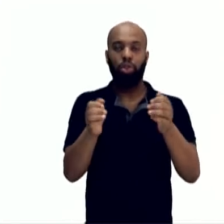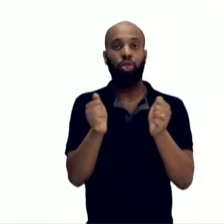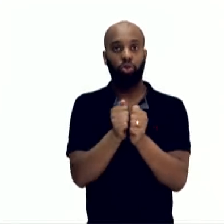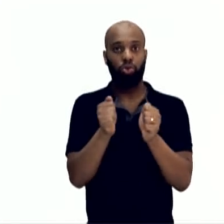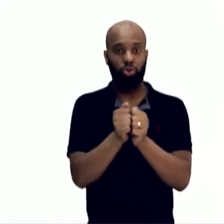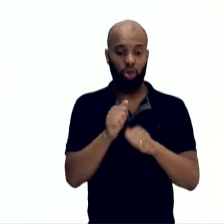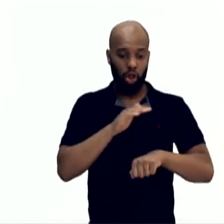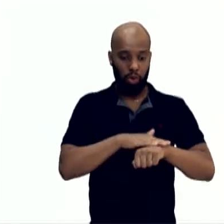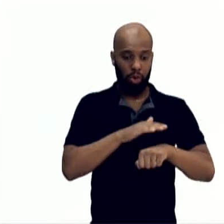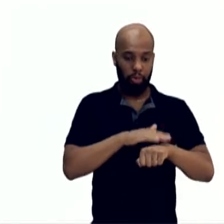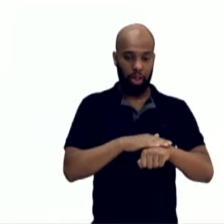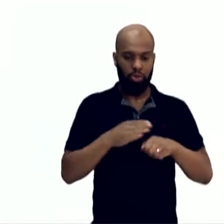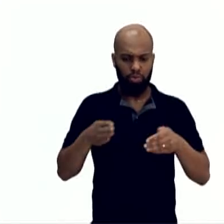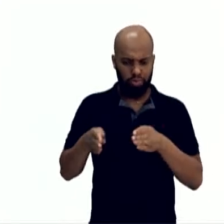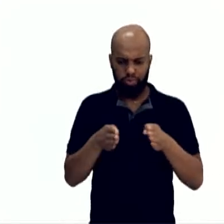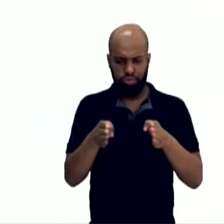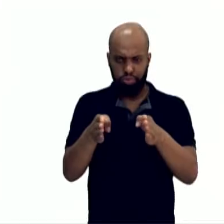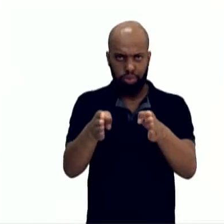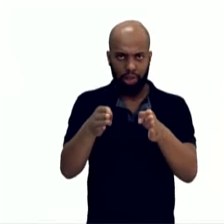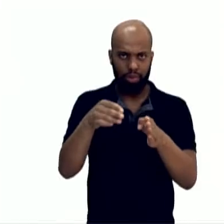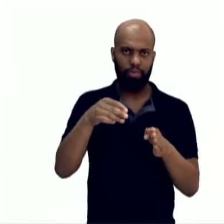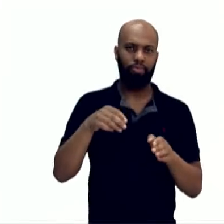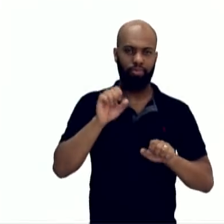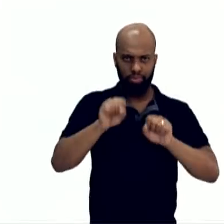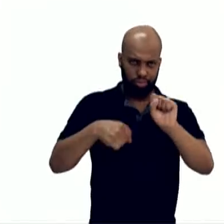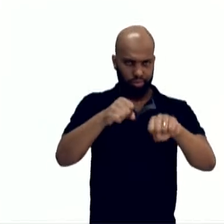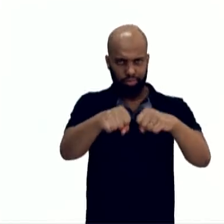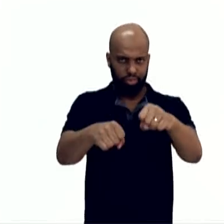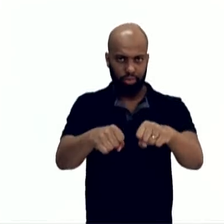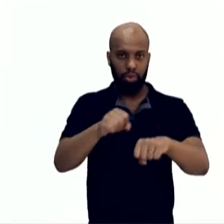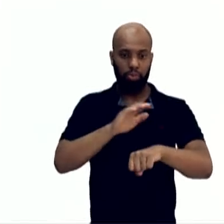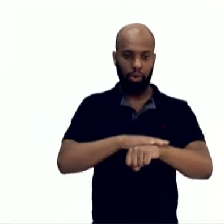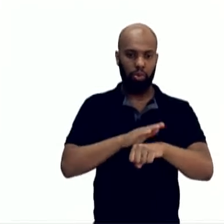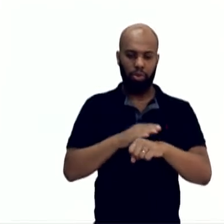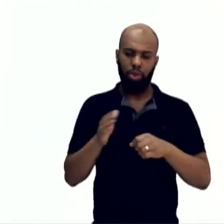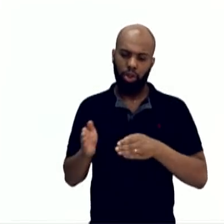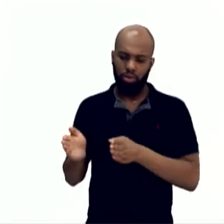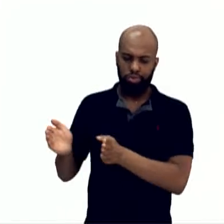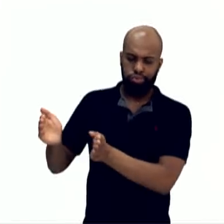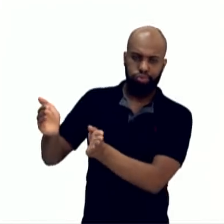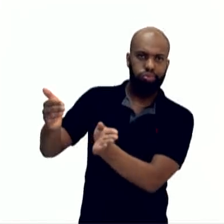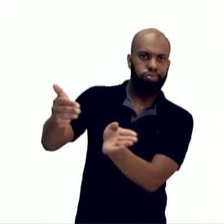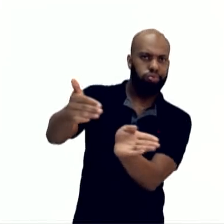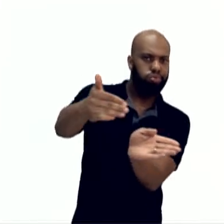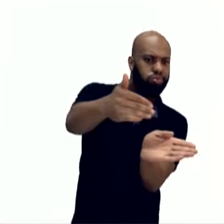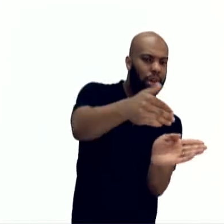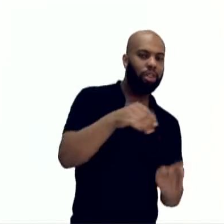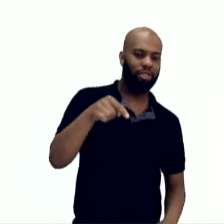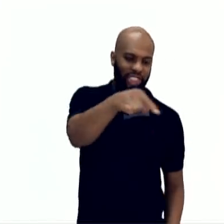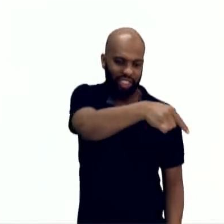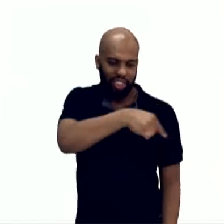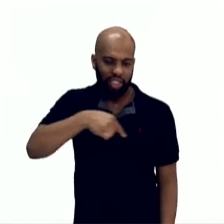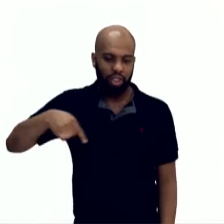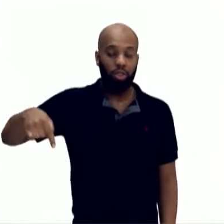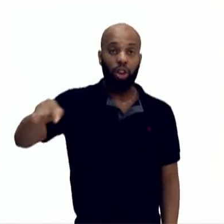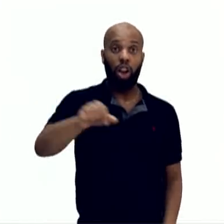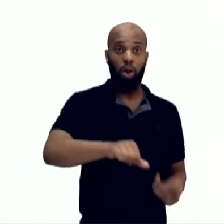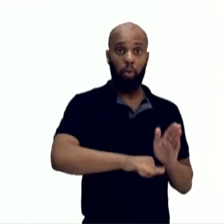no mesmo sentido, do mesmo ponto de partida de uma pista circular. O primeiro dá uma volta